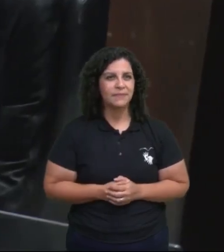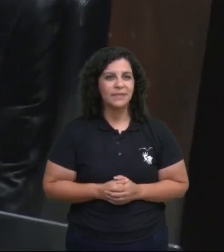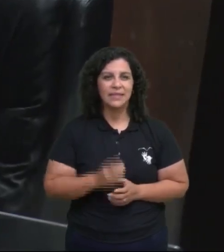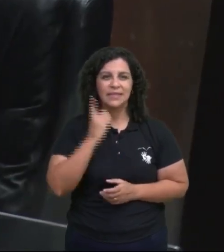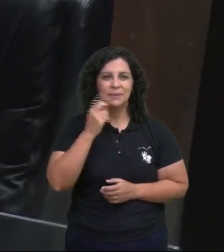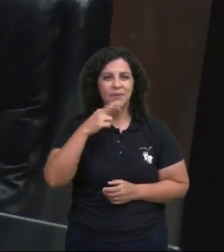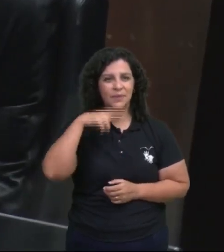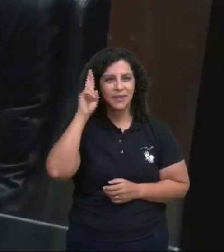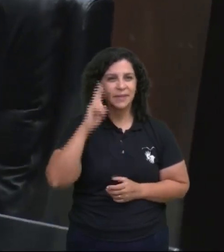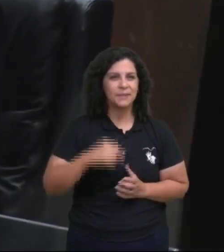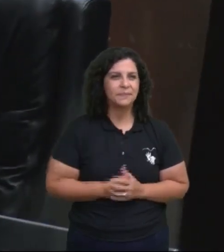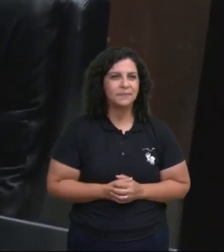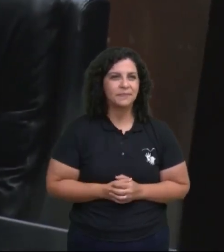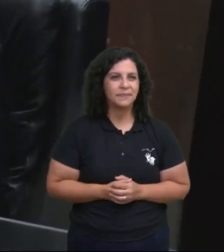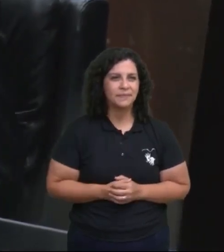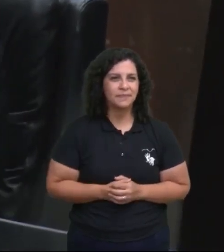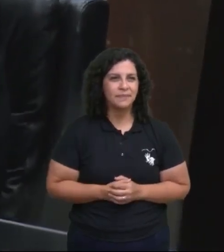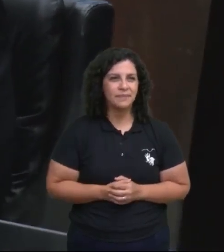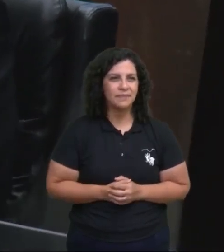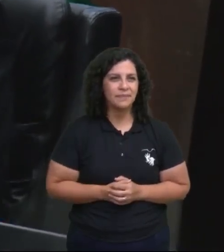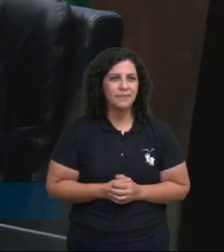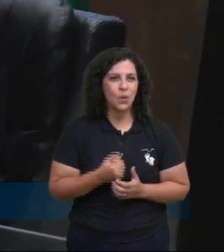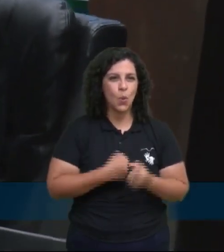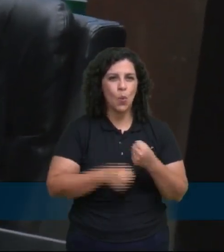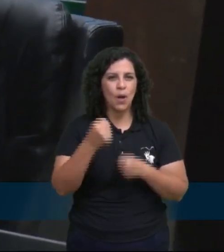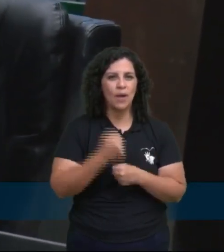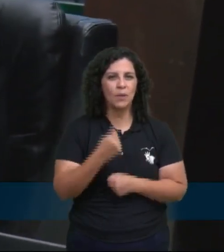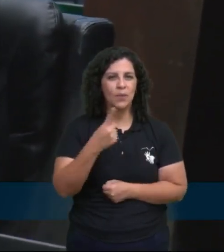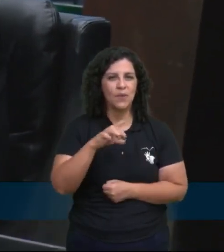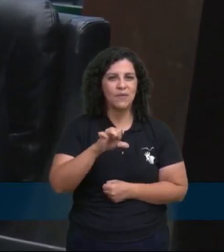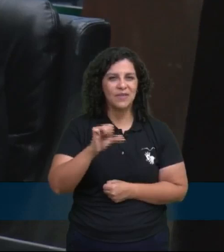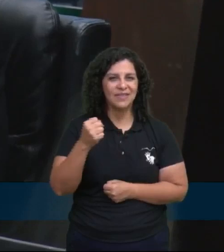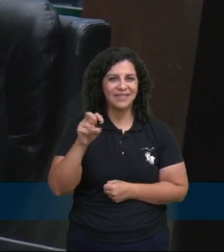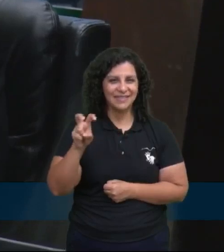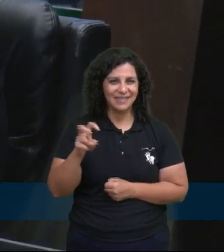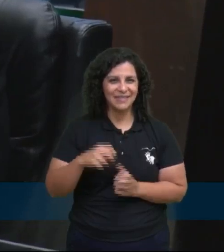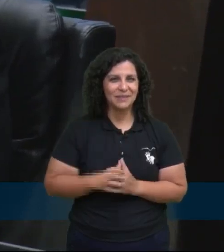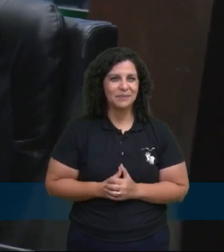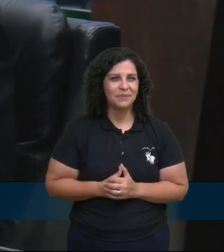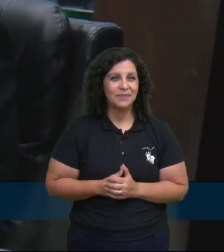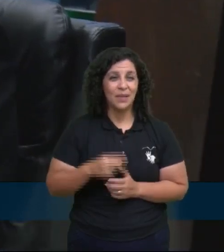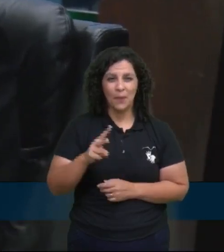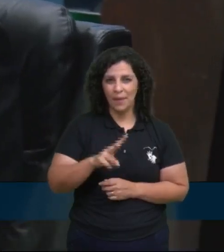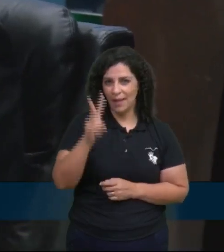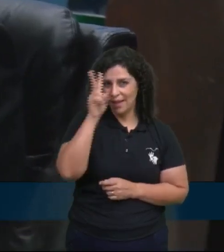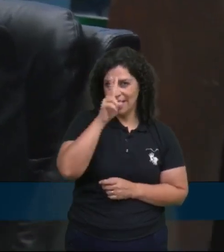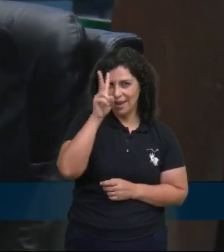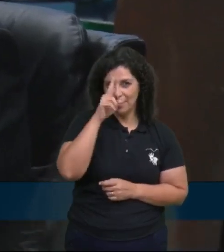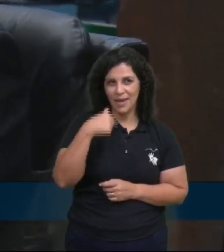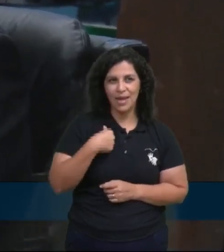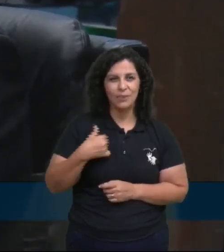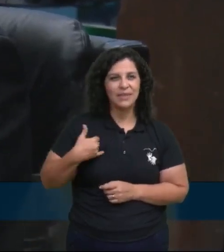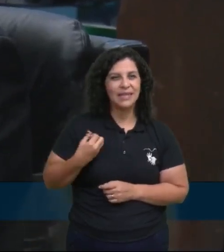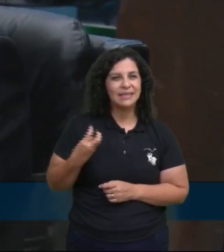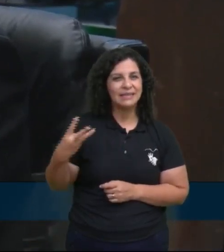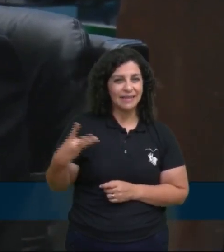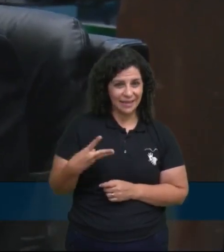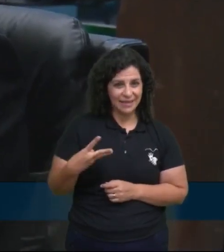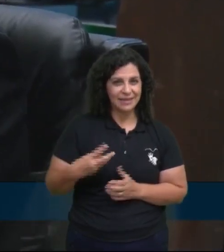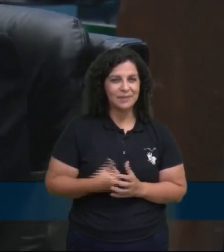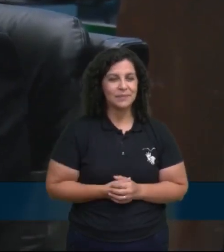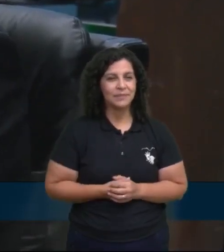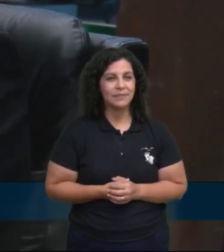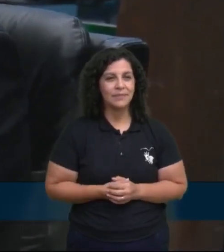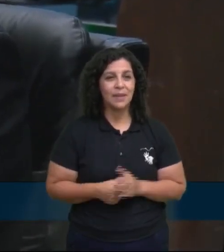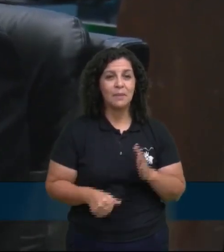Deputado Requião, o ano era 1985, e eu me lembro, eu com 13 anos, da